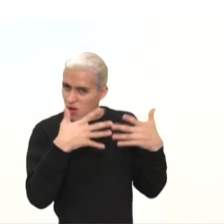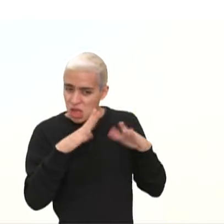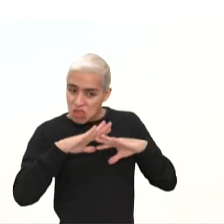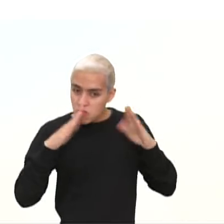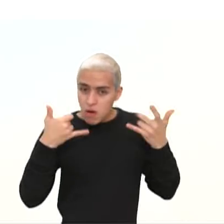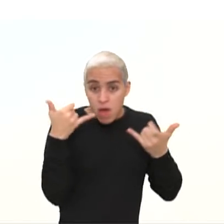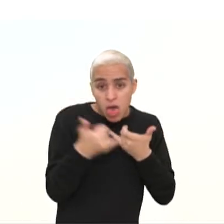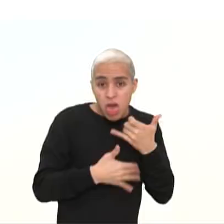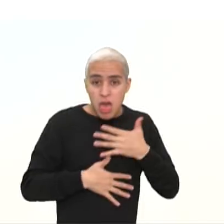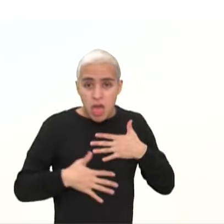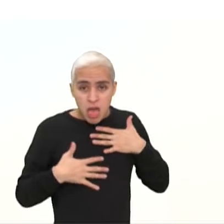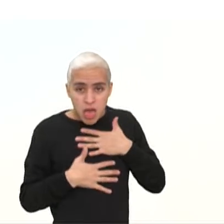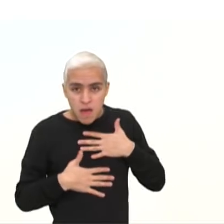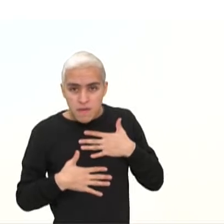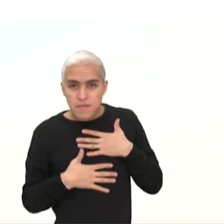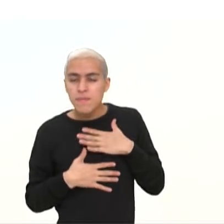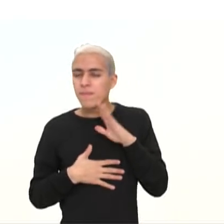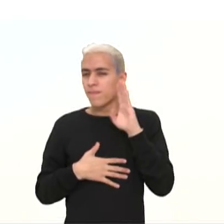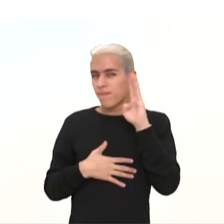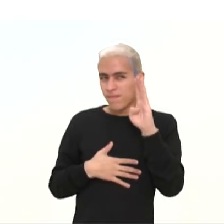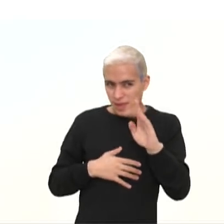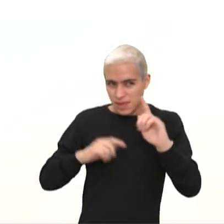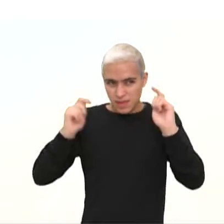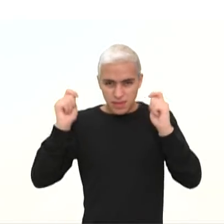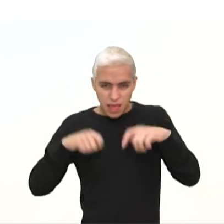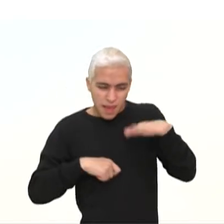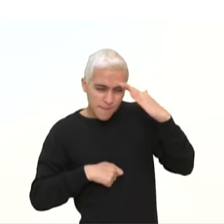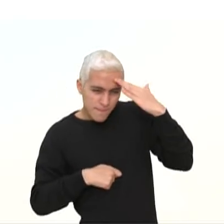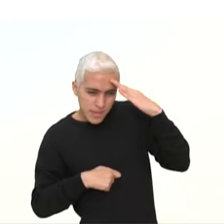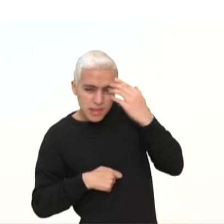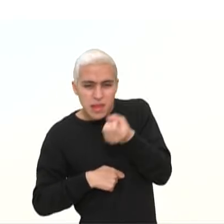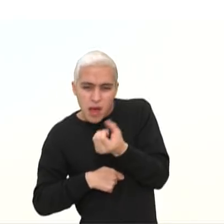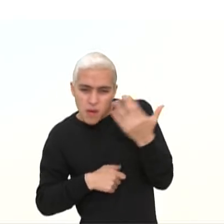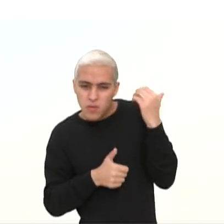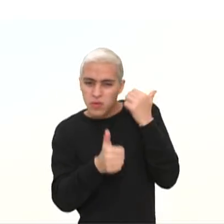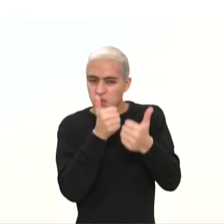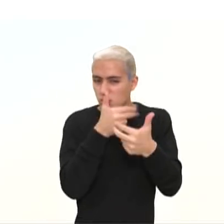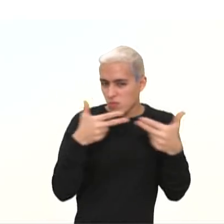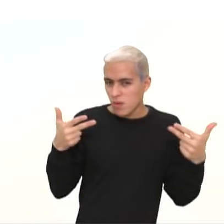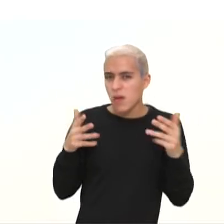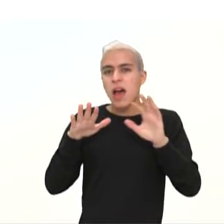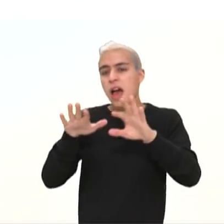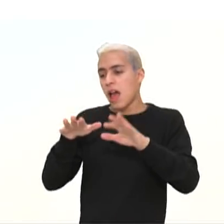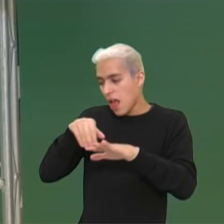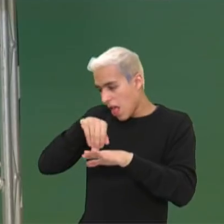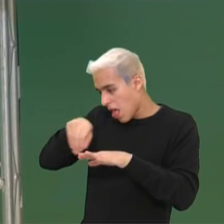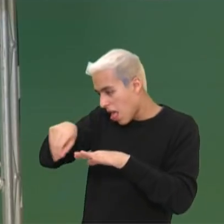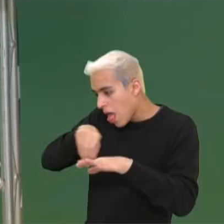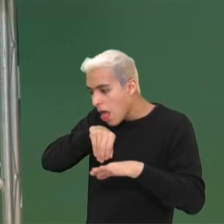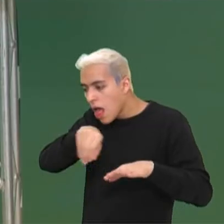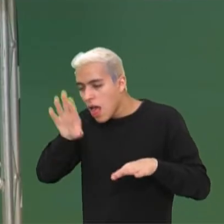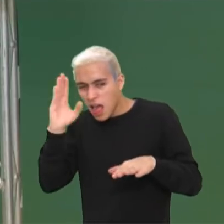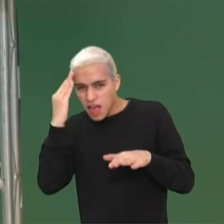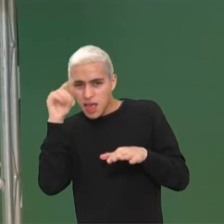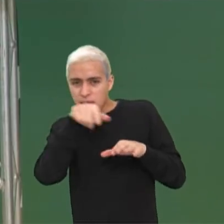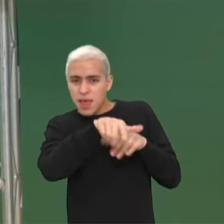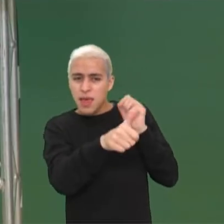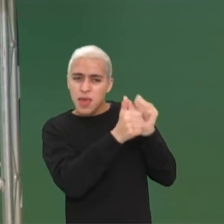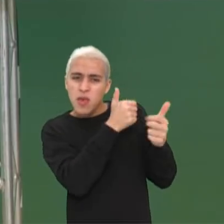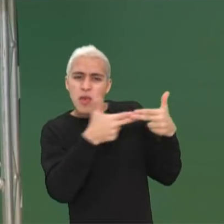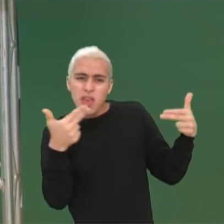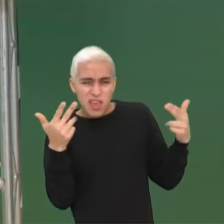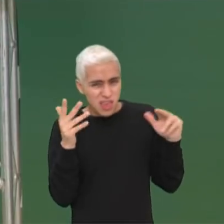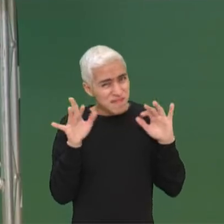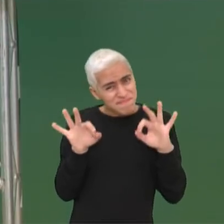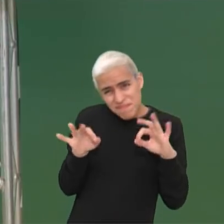apenas diversão? Serve para entender alguns esportes? Eu preciso fazer um jogo de tabuleiro para entender algum esporte? Será que a